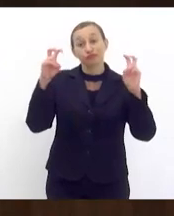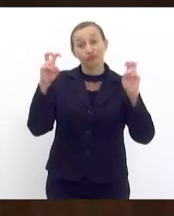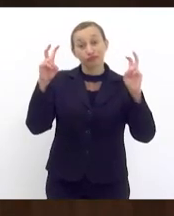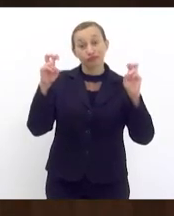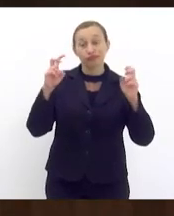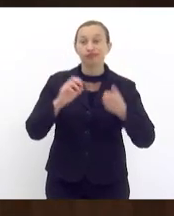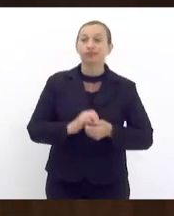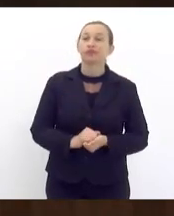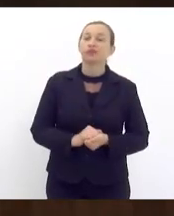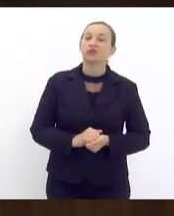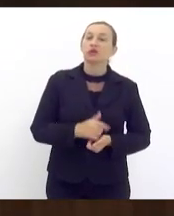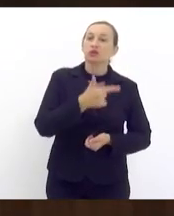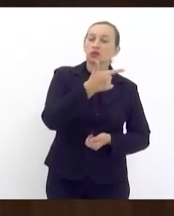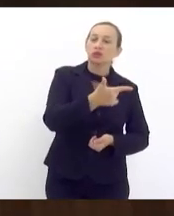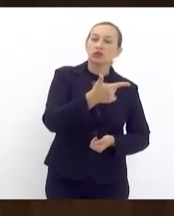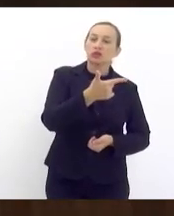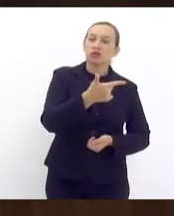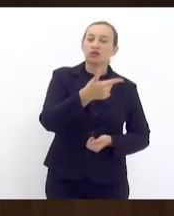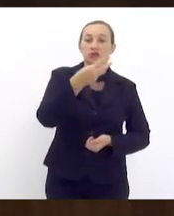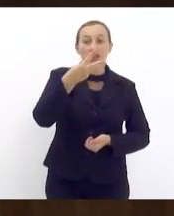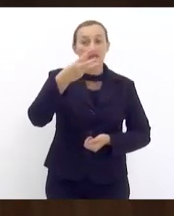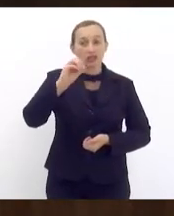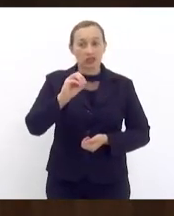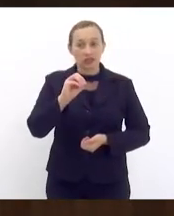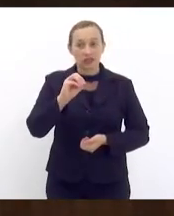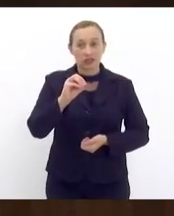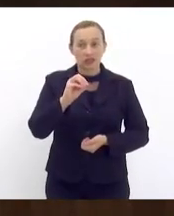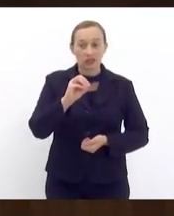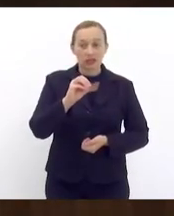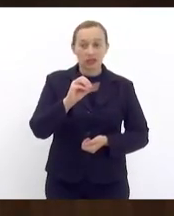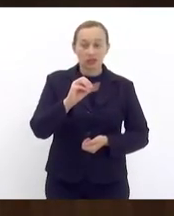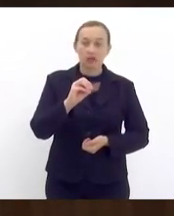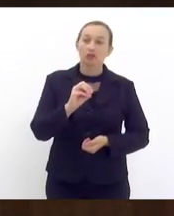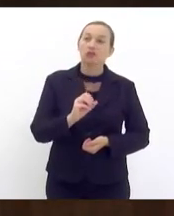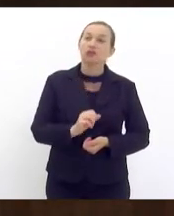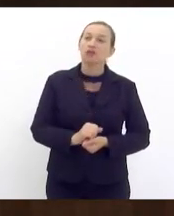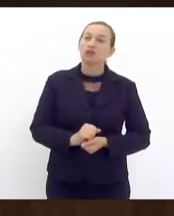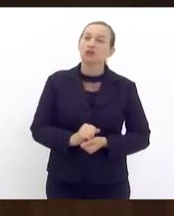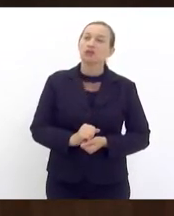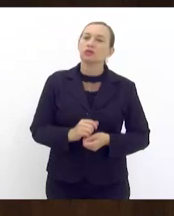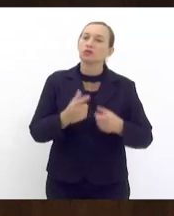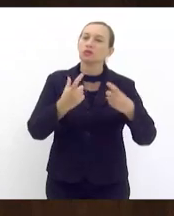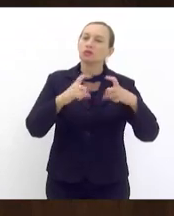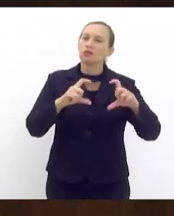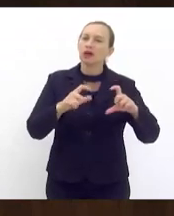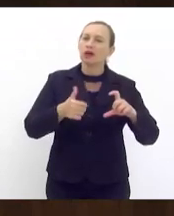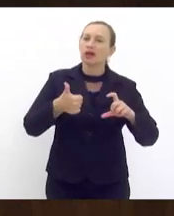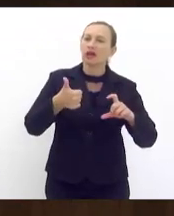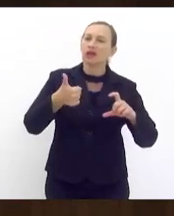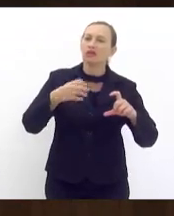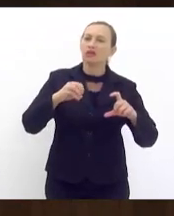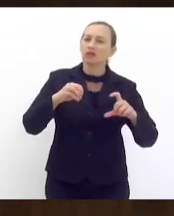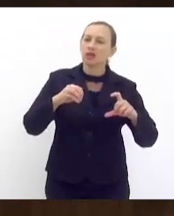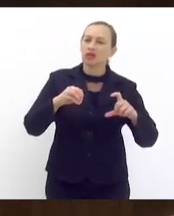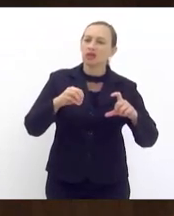o 230 e na no parágrafo 10